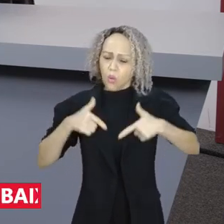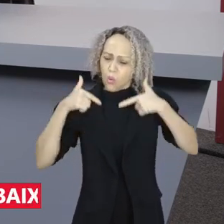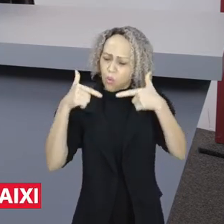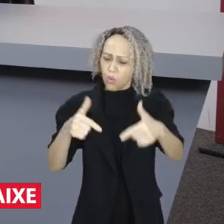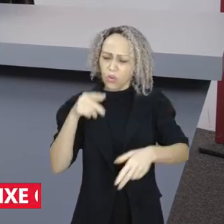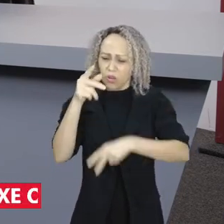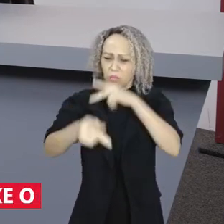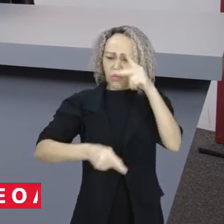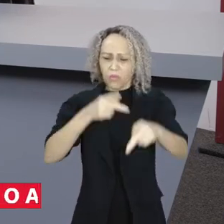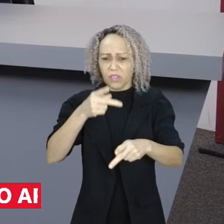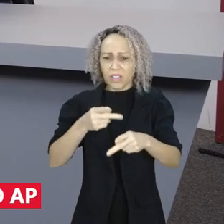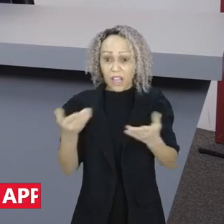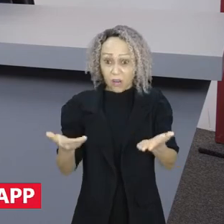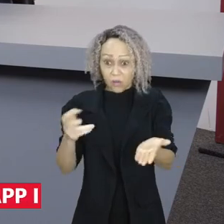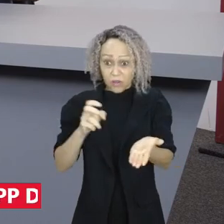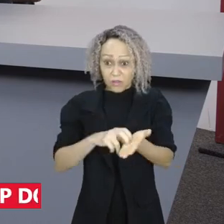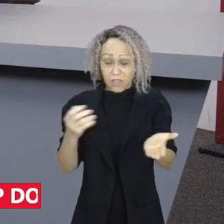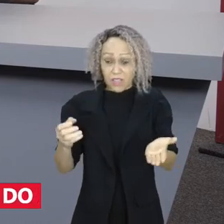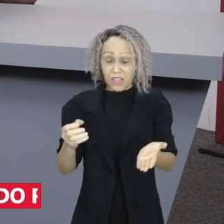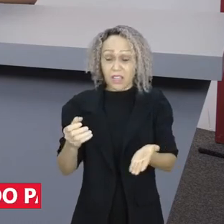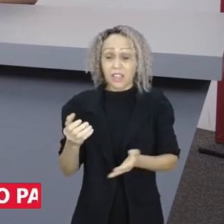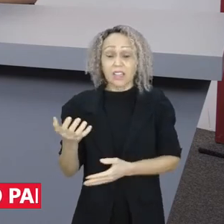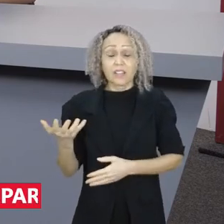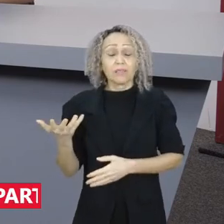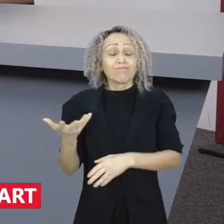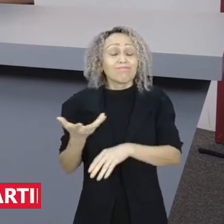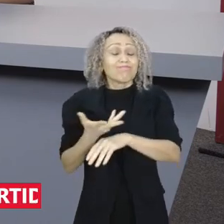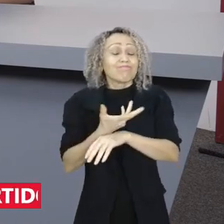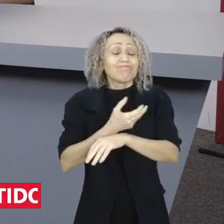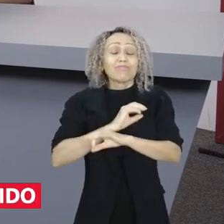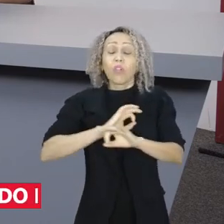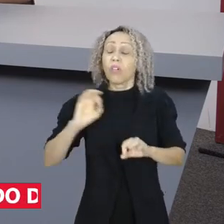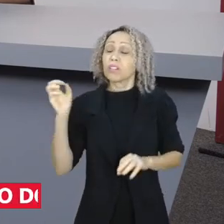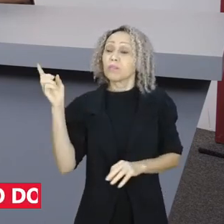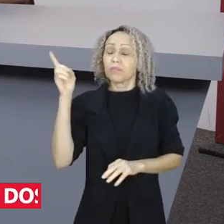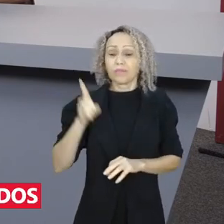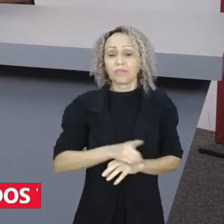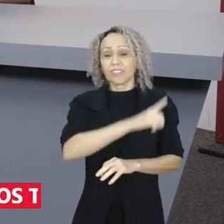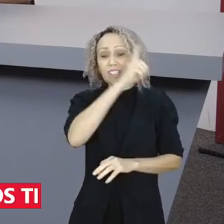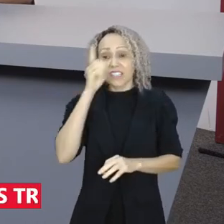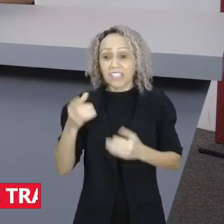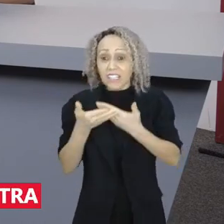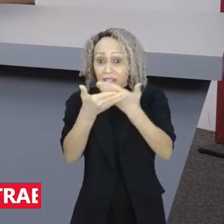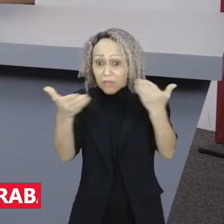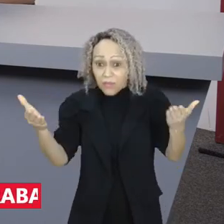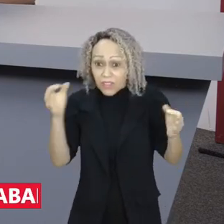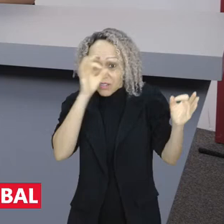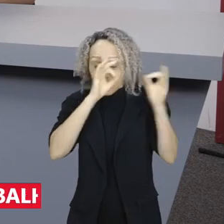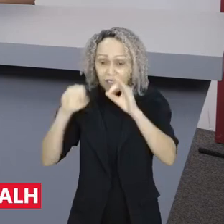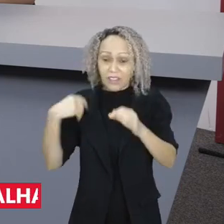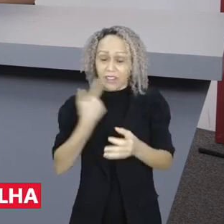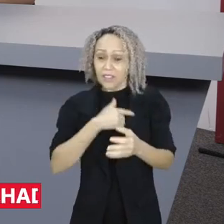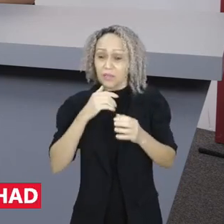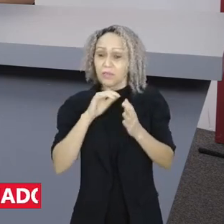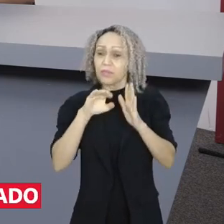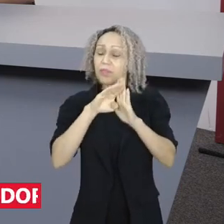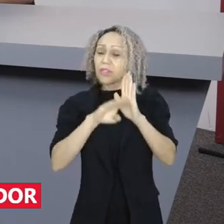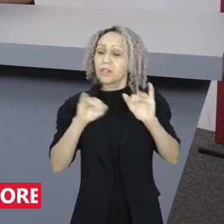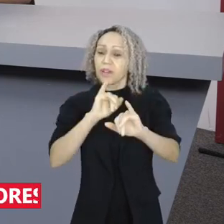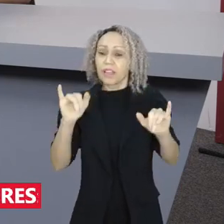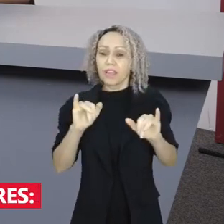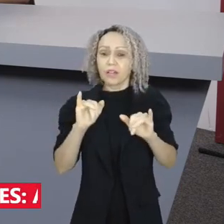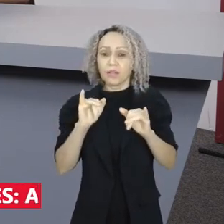popular na sua manhã um ótimo dia para você que acompanha a nossa programação pelo Facebook pela TV PT no YouTube